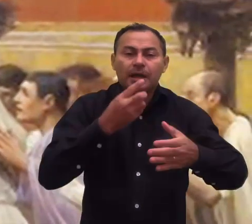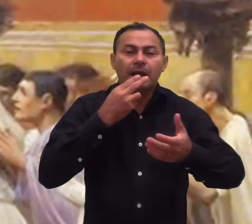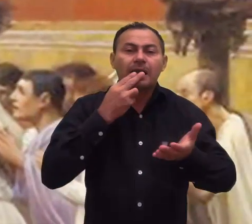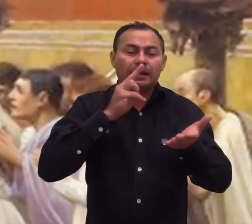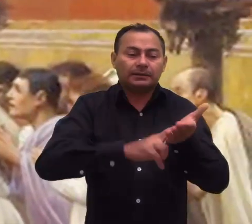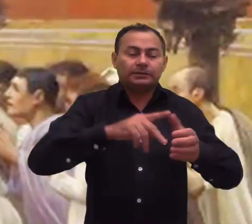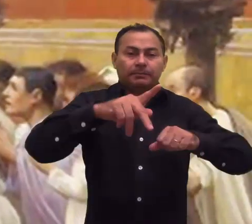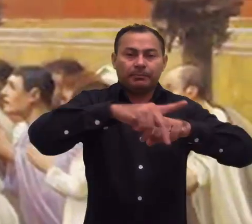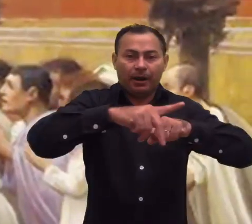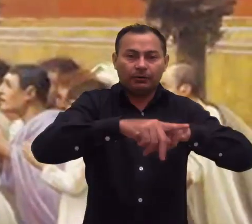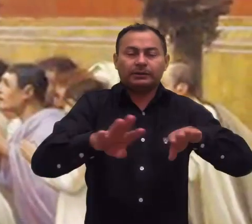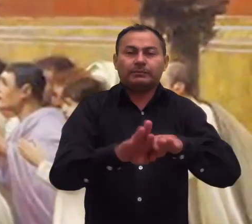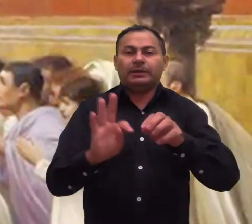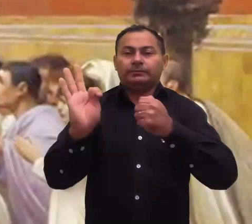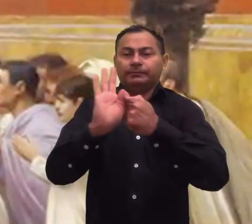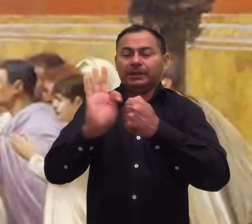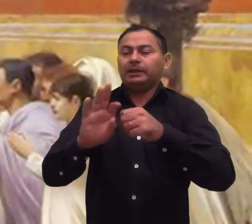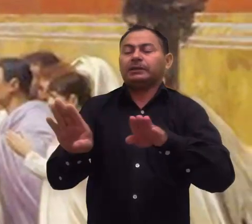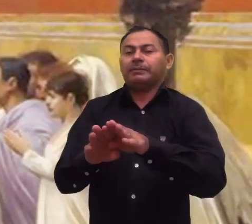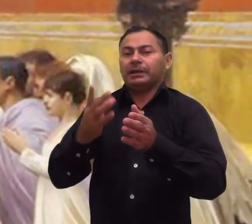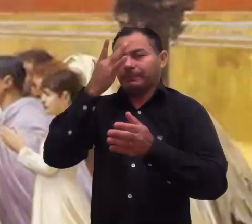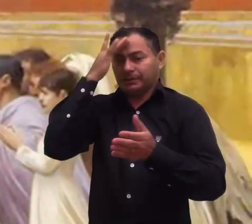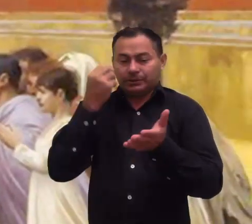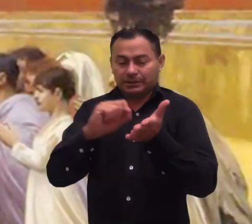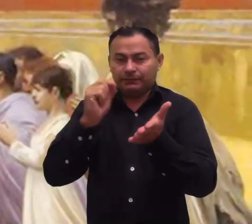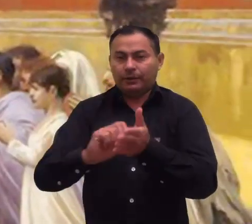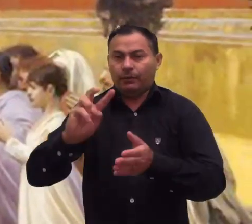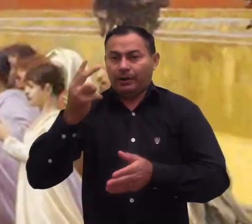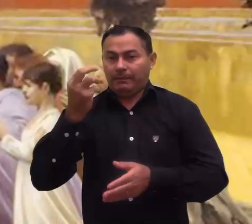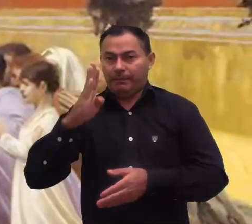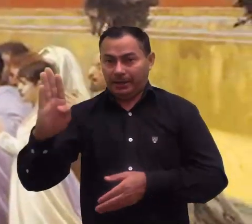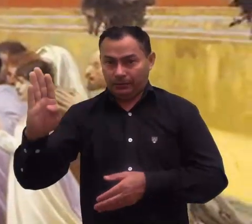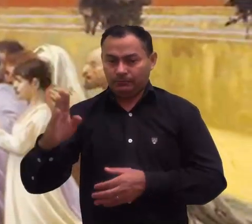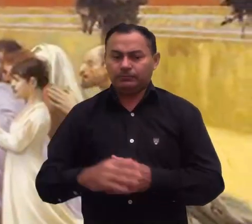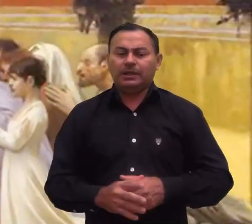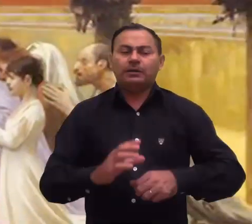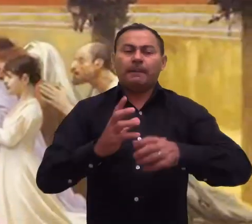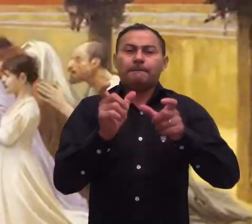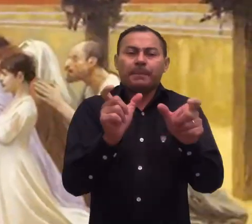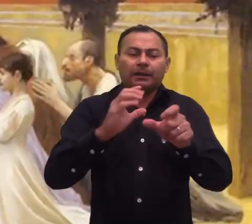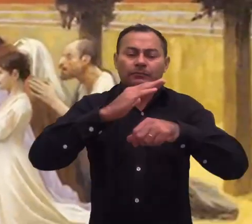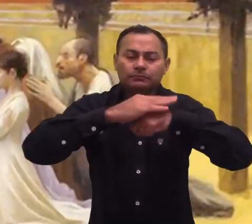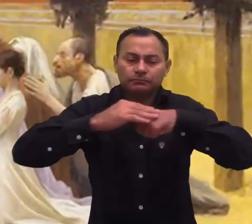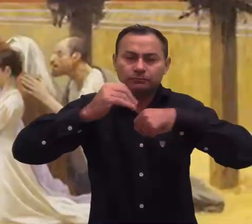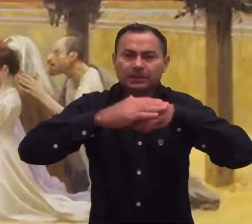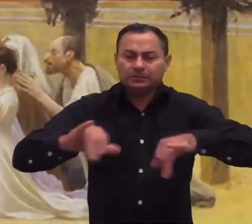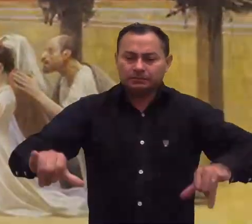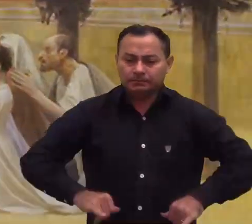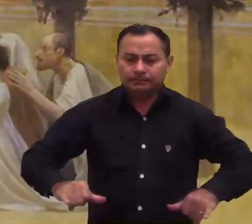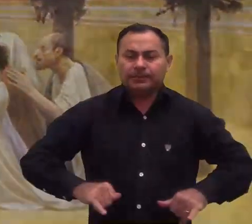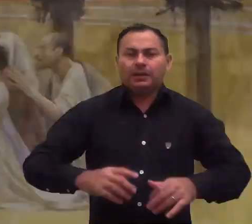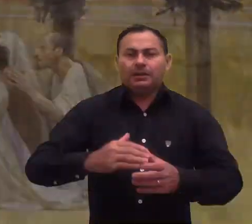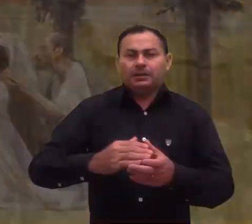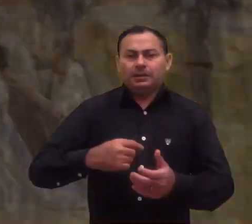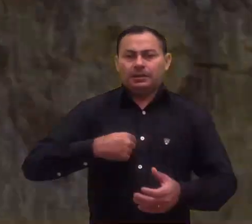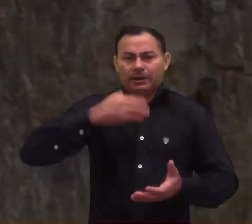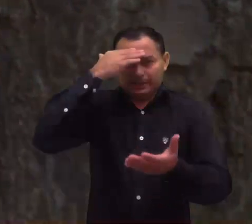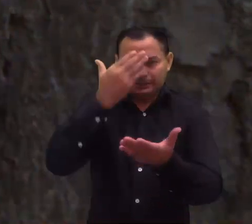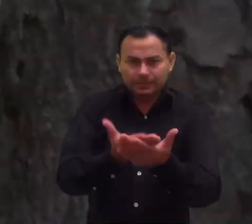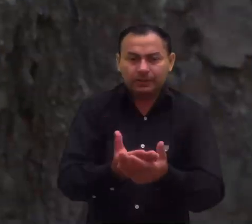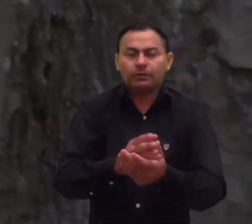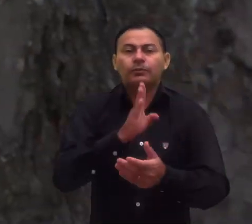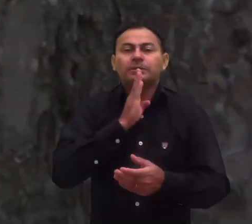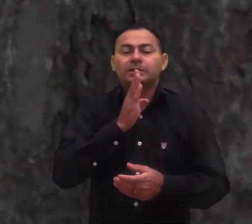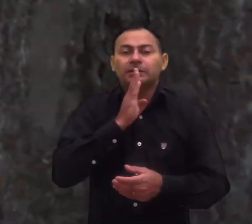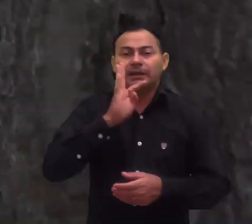que nas cartas de Pedro, Tiago e do autor de Hebreus há tantas palavras de consolo para os que sofrem. Francamente,